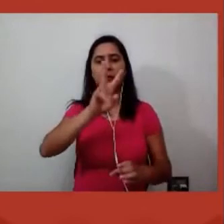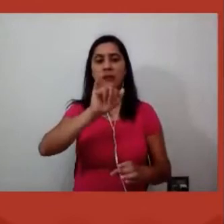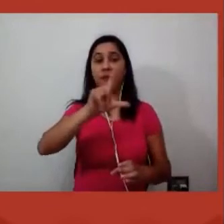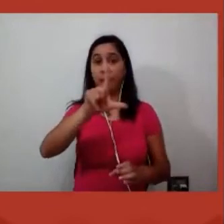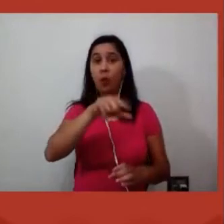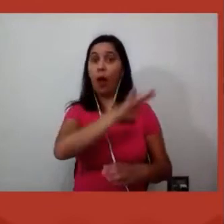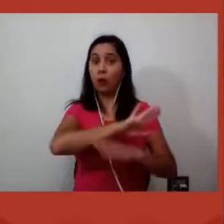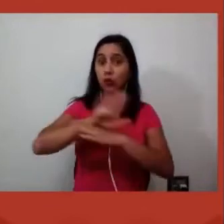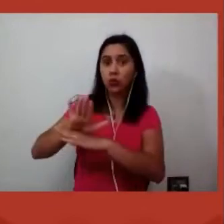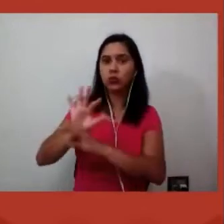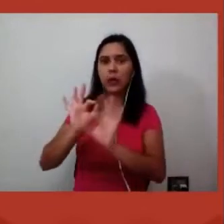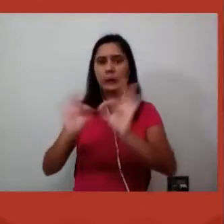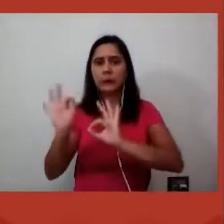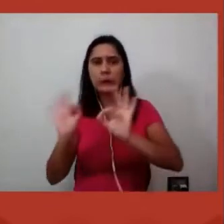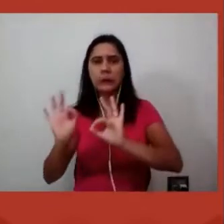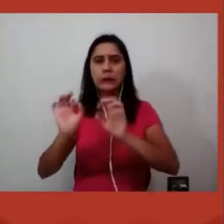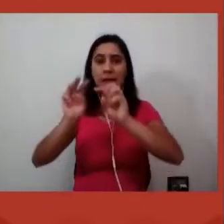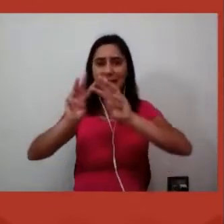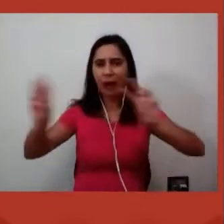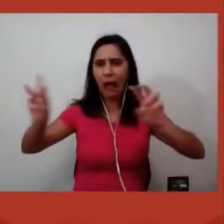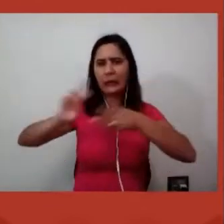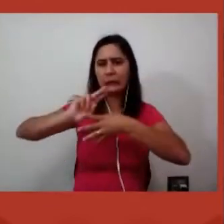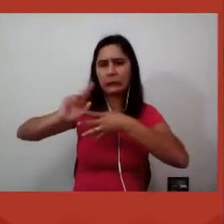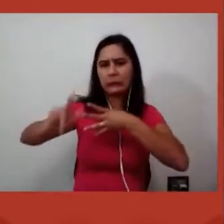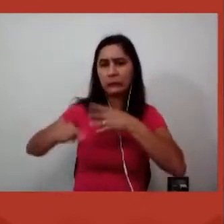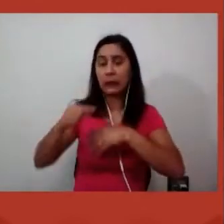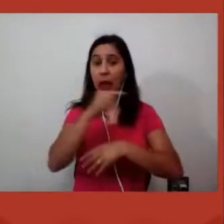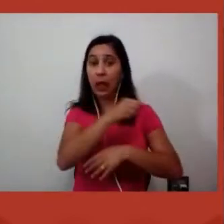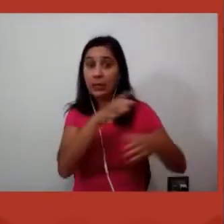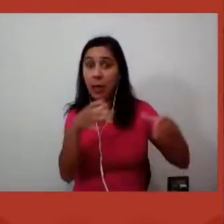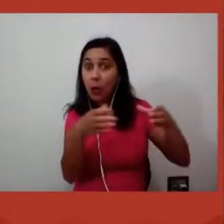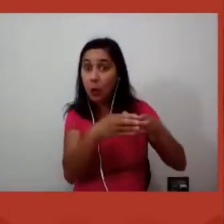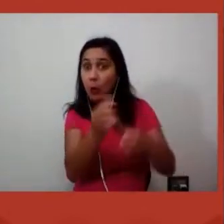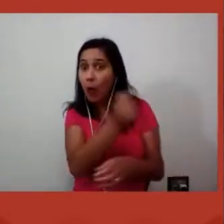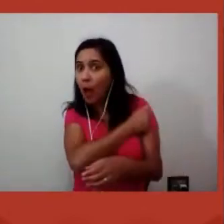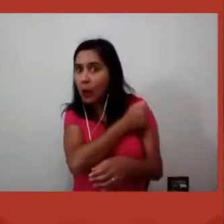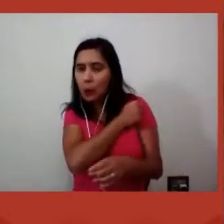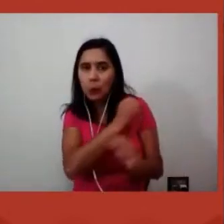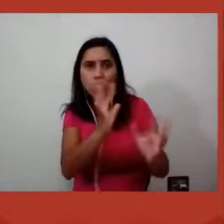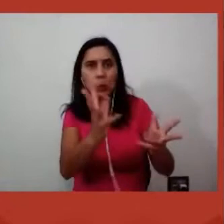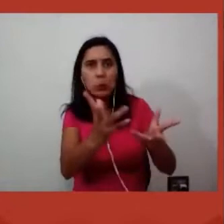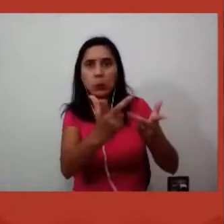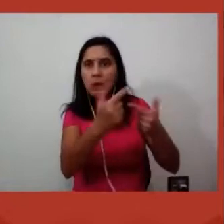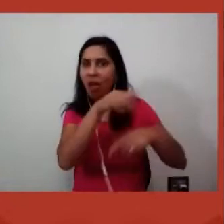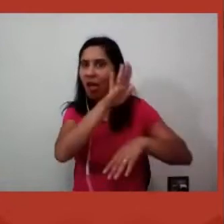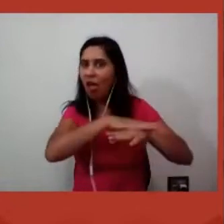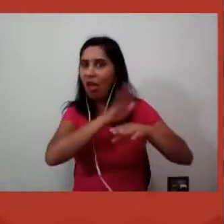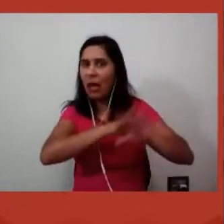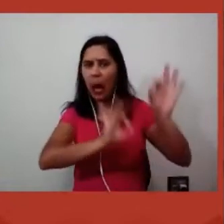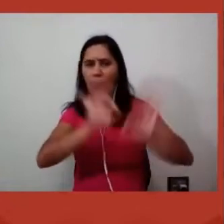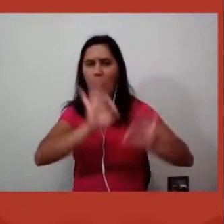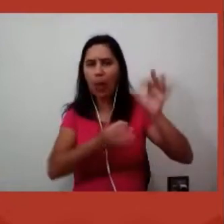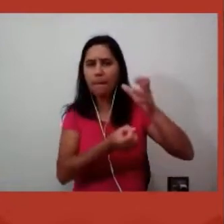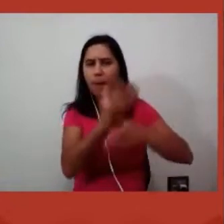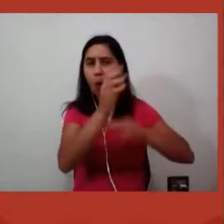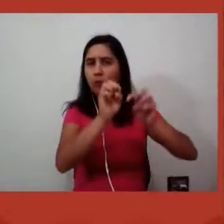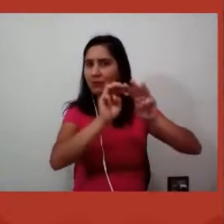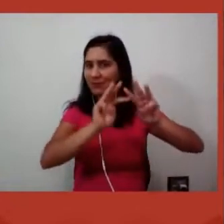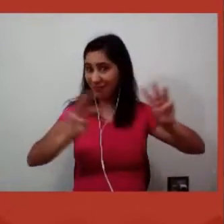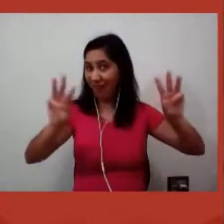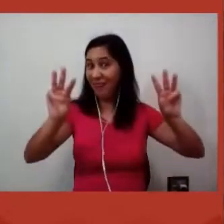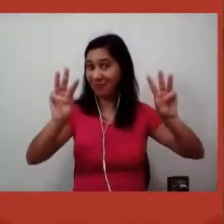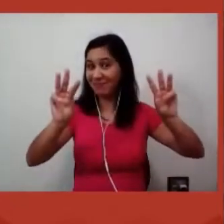gerenciar aí o site e tudo. Esses alunos fizeram um trabalho brilhante, eles que fizeram toda a parte do site aí, aliás, tá?